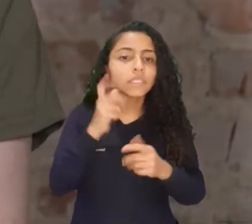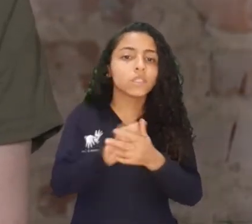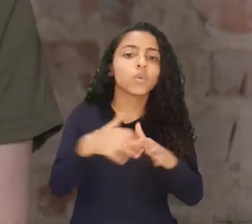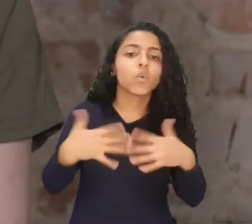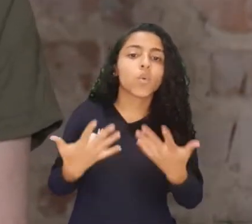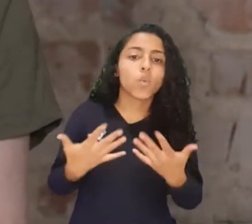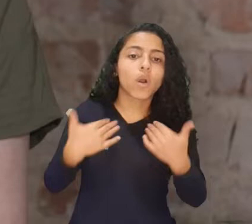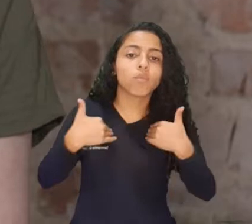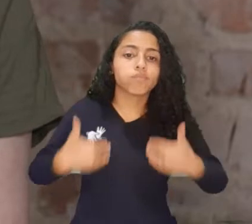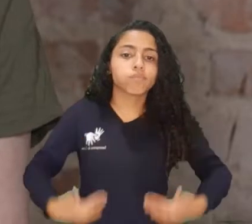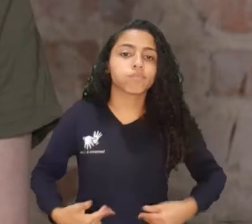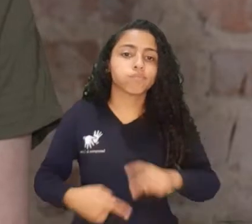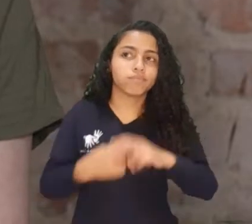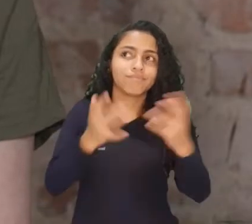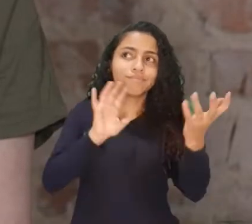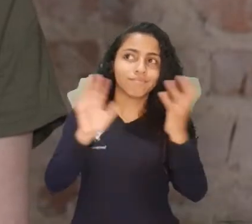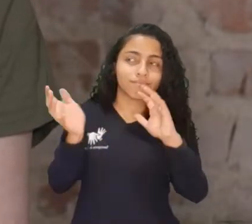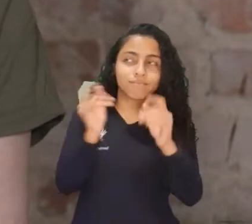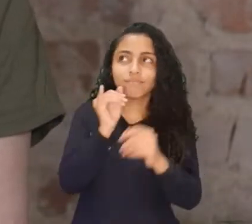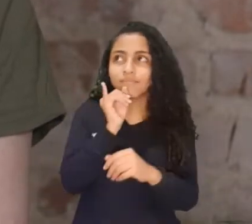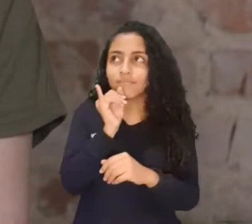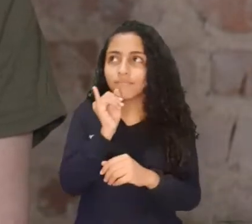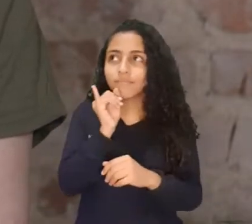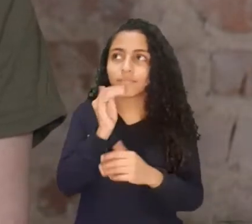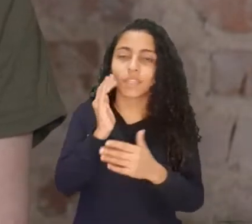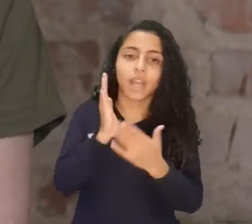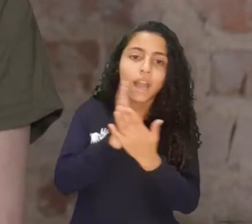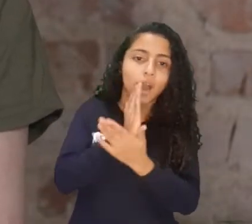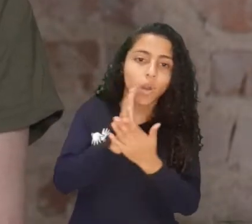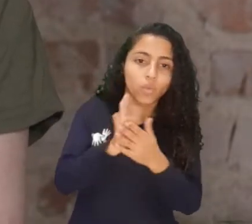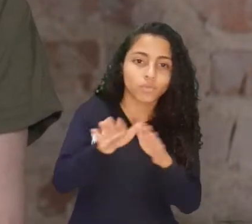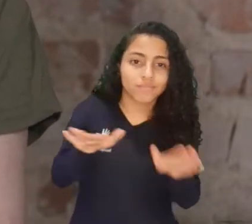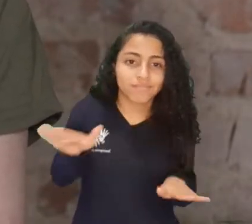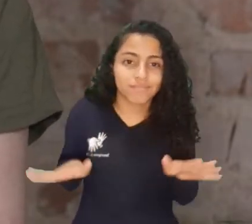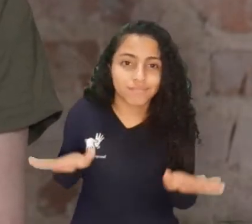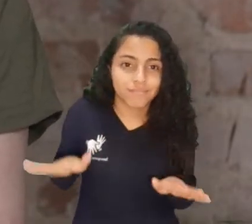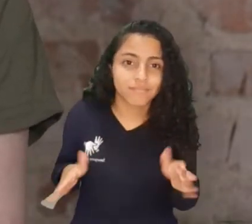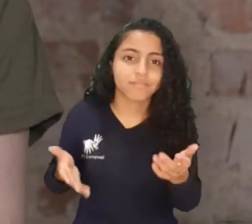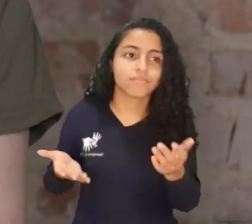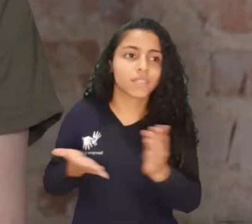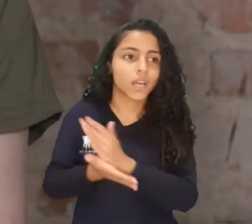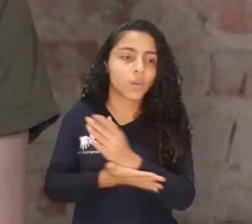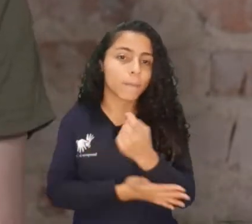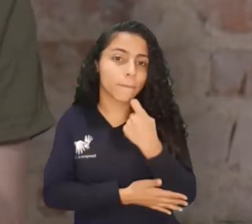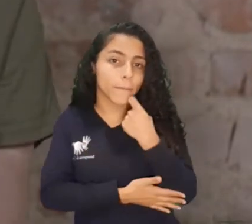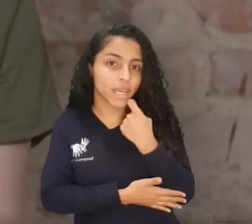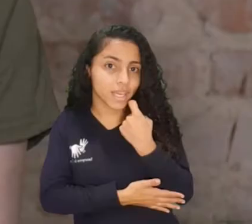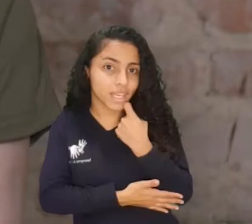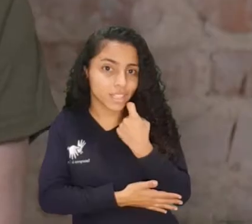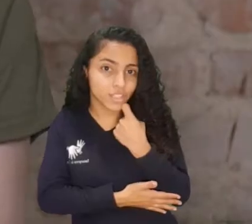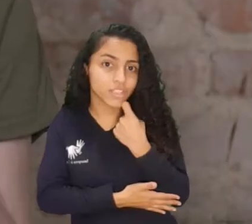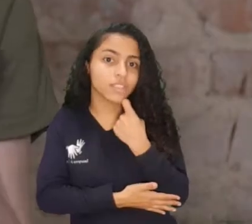Então, por exemplo, alguns répteis e peixes, né, em que a